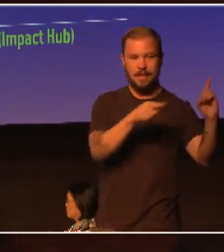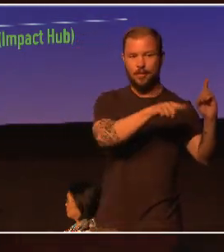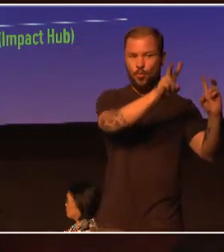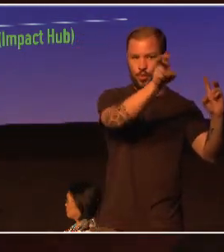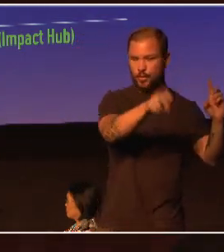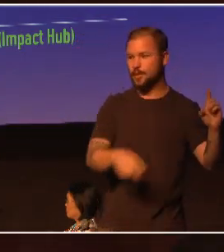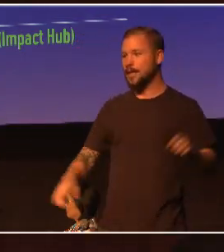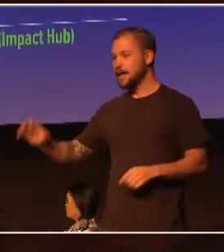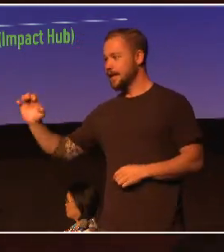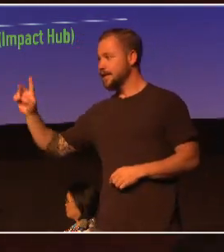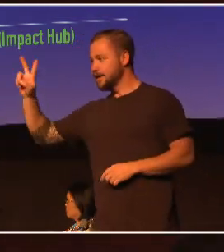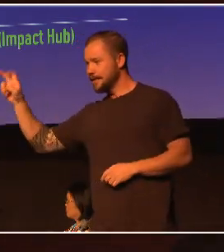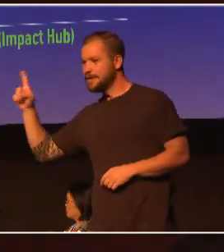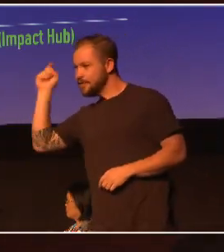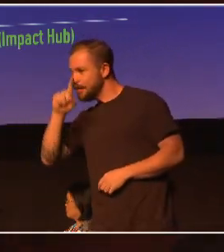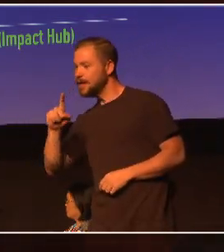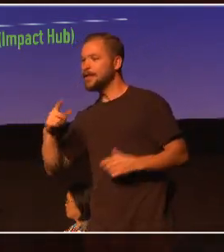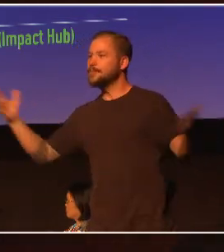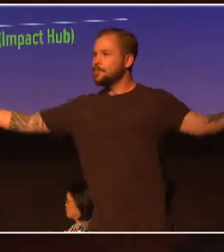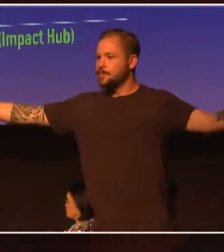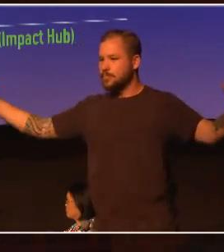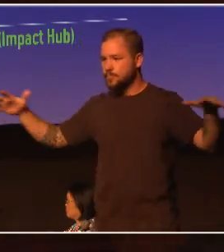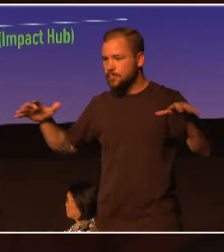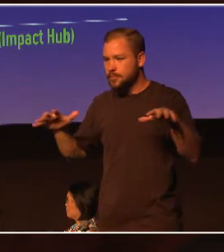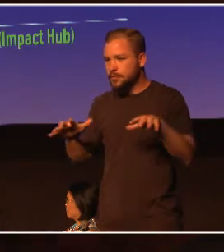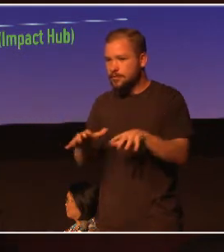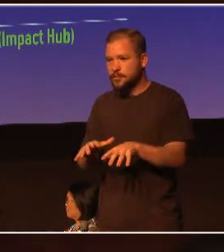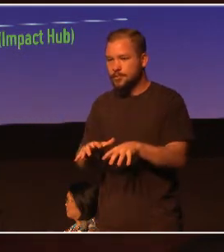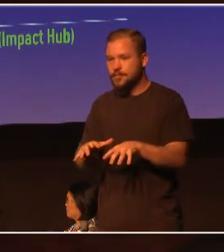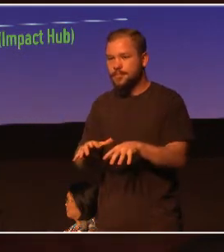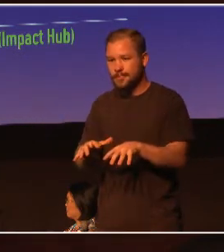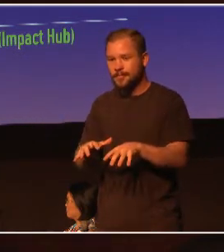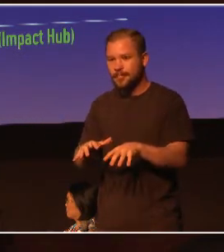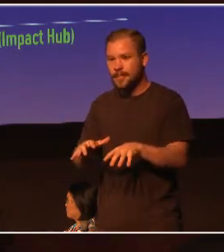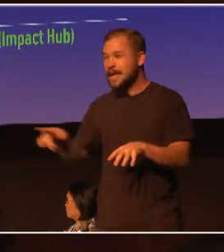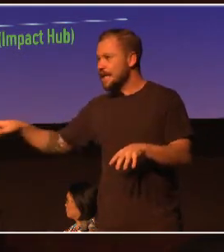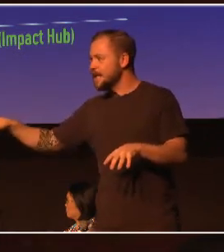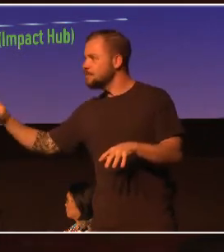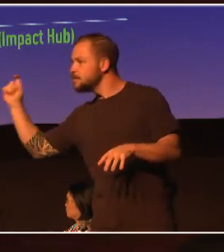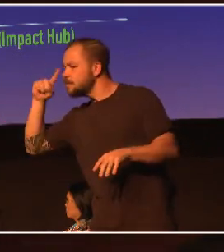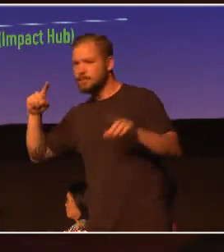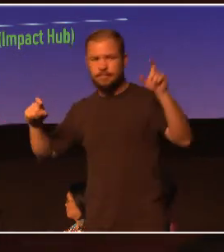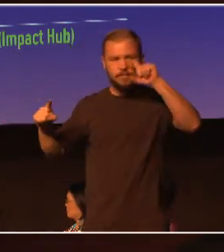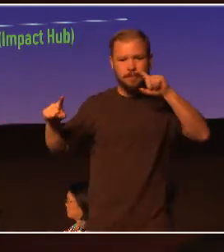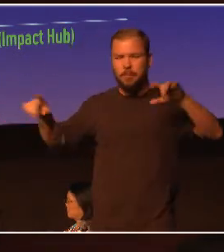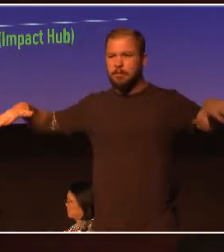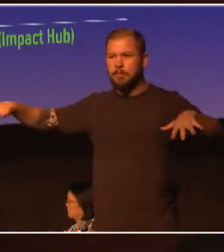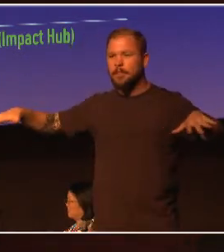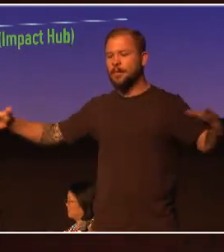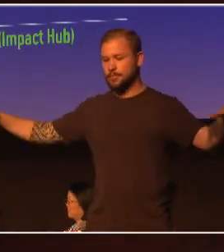um conteúdo para do meio, põe os 3 numa sala separada, depois põe todo mundo junto para o coffee break, com um pouquinho de vinho.